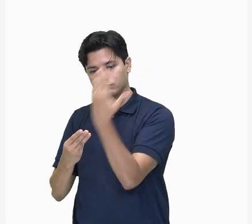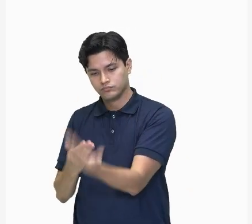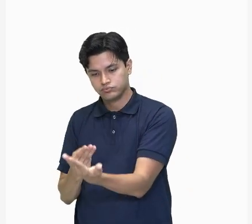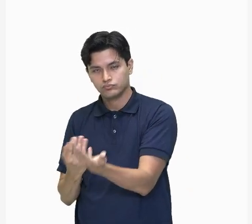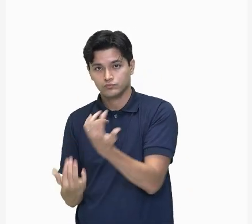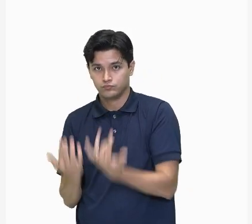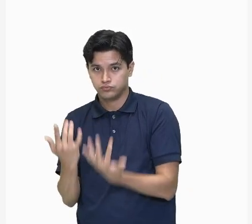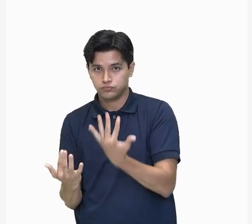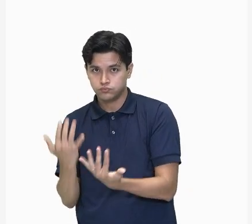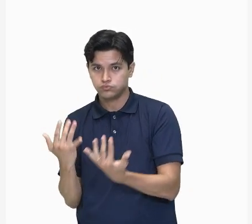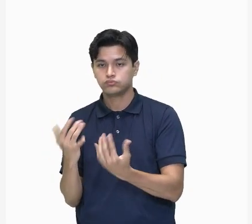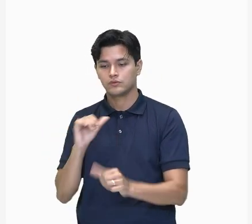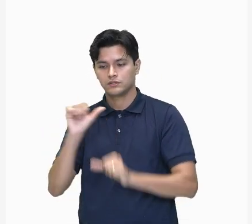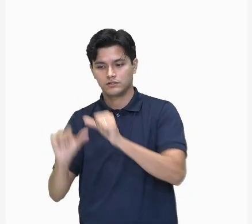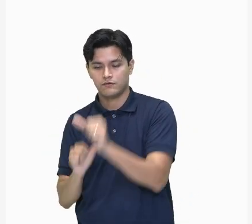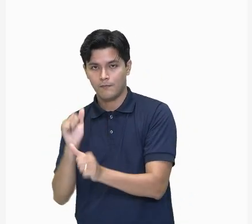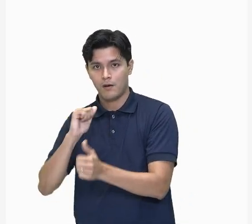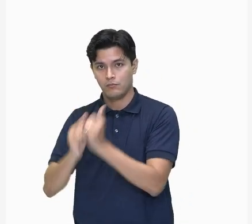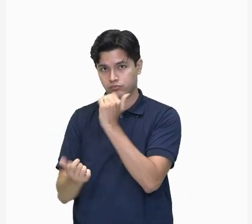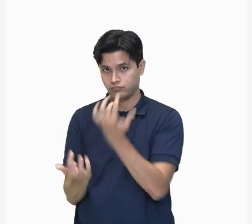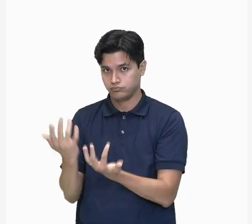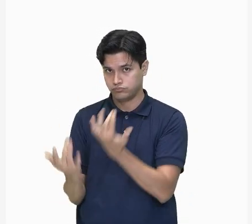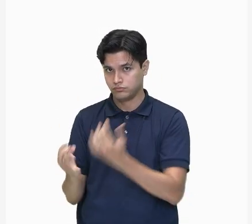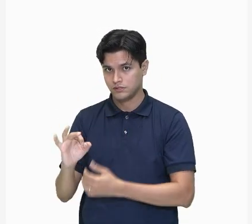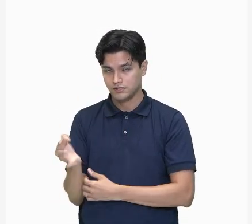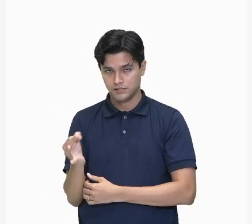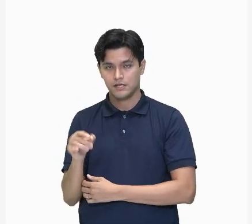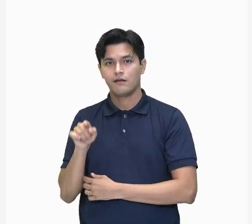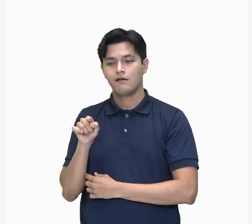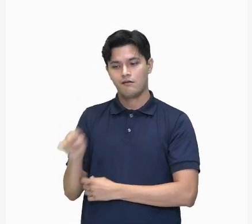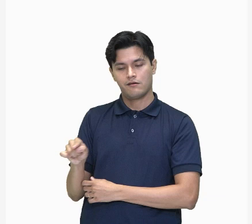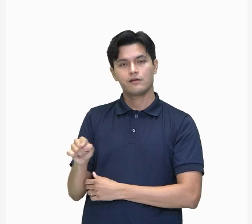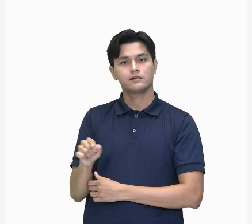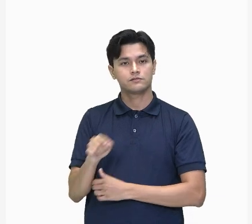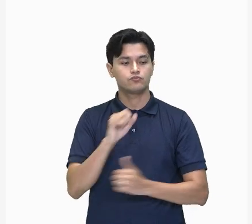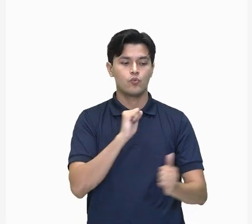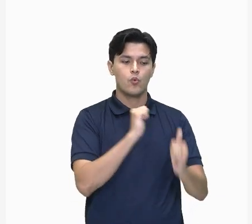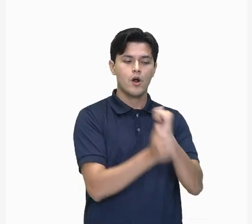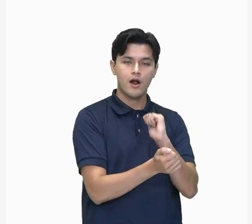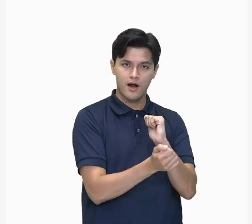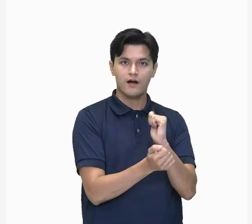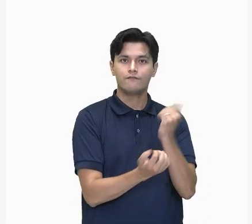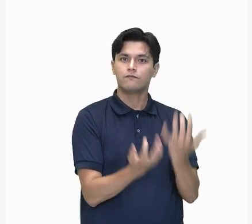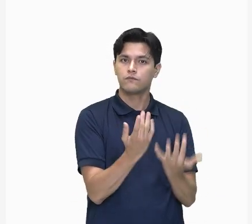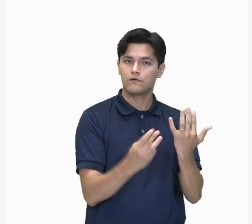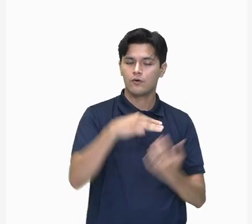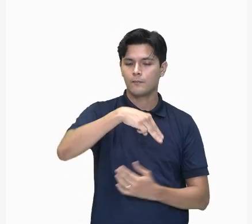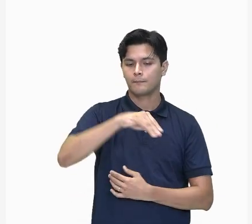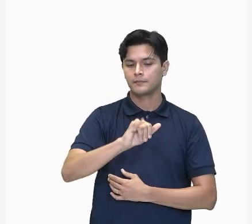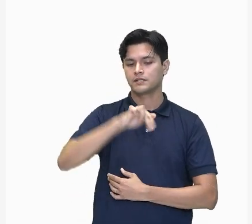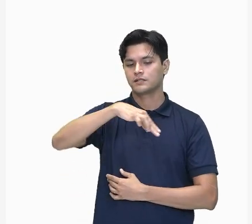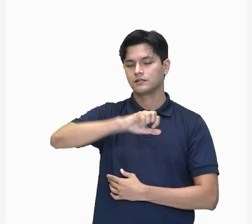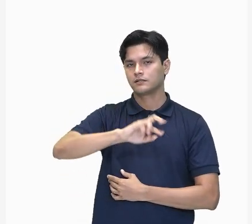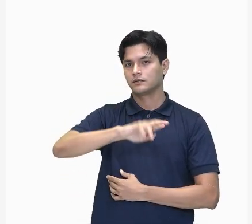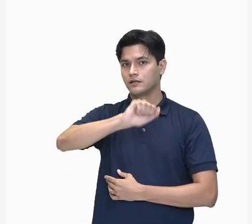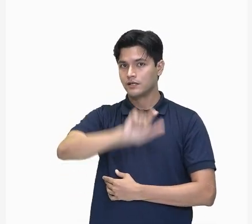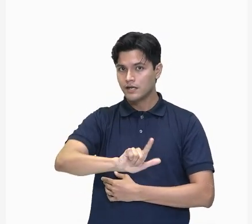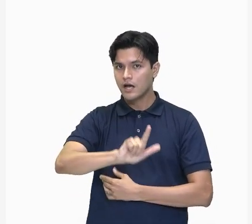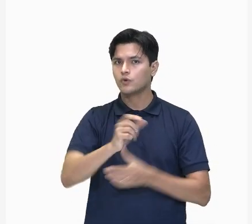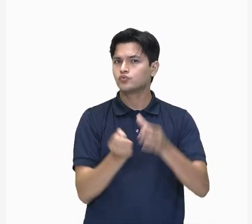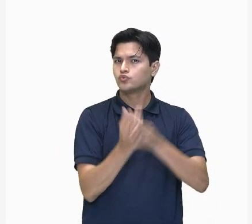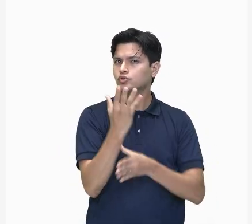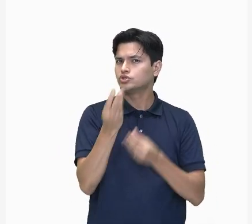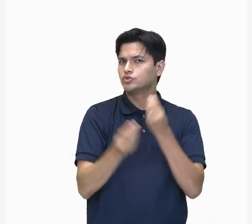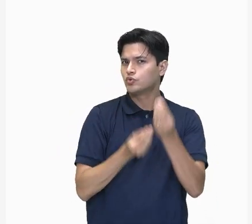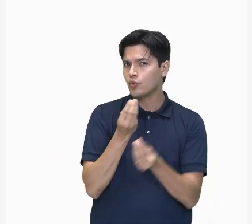ser utilizado como carvão. No caso do carvão mineral, ele é feito, né, embaixo das camadas da